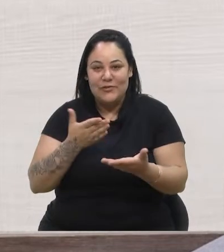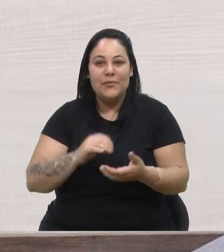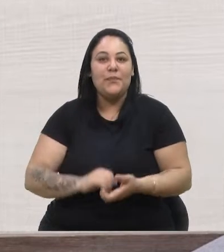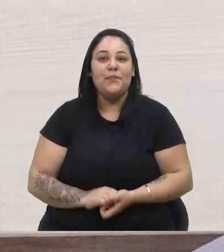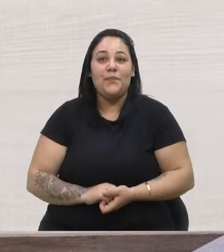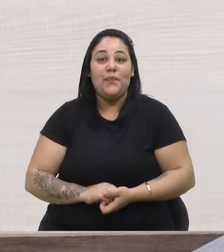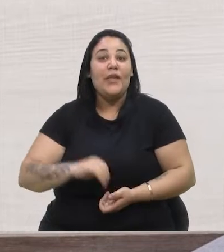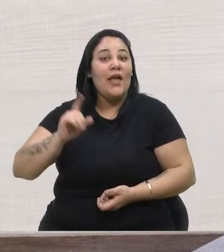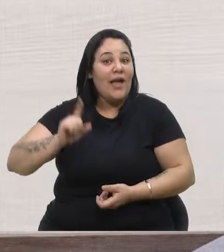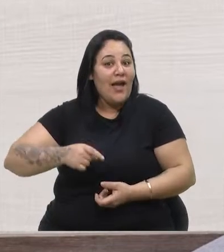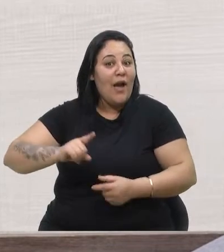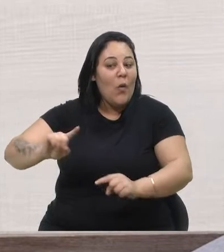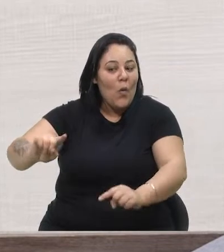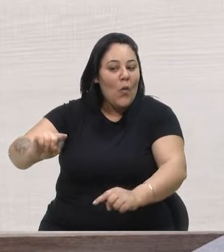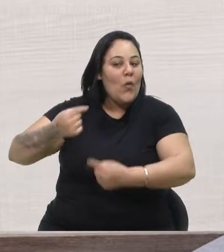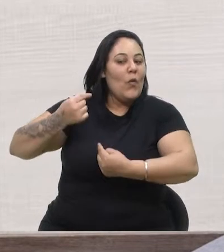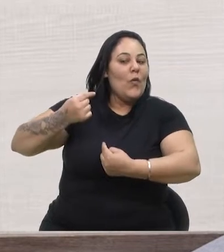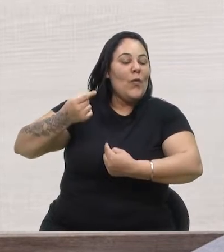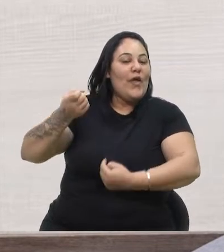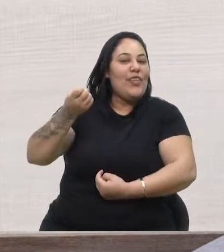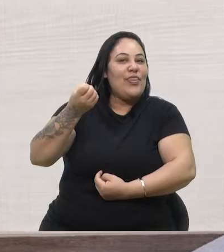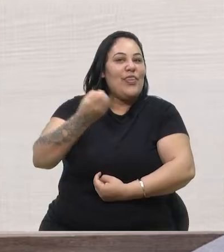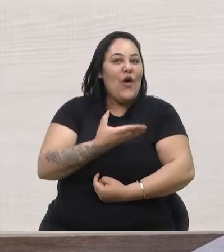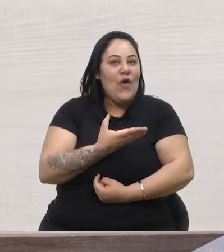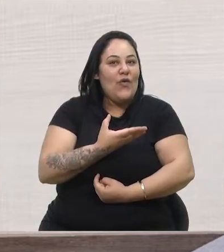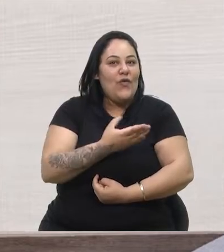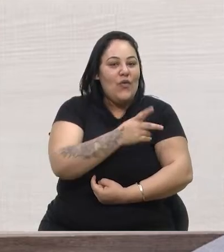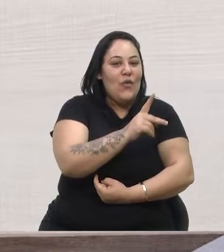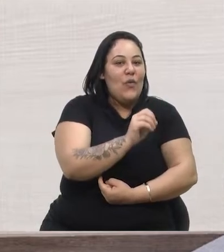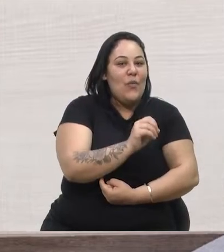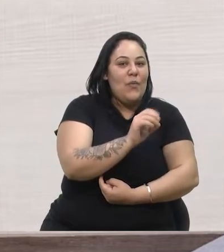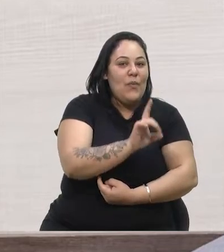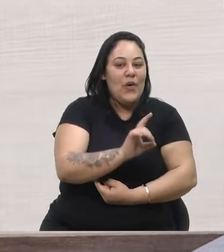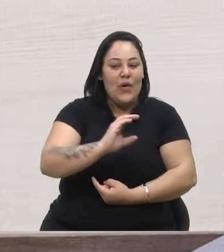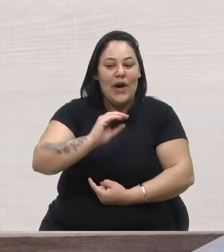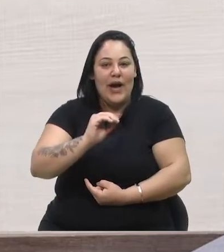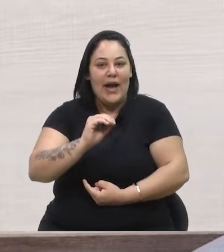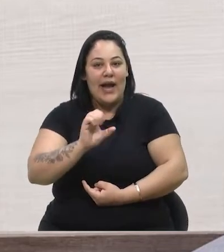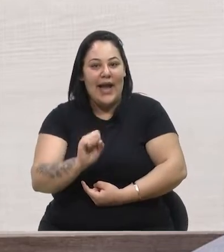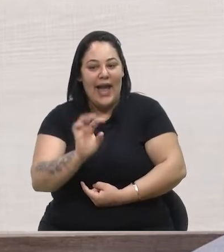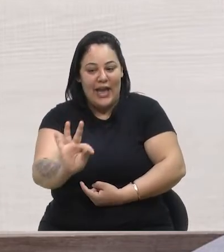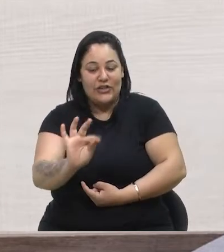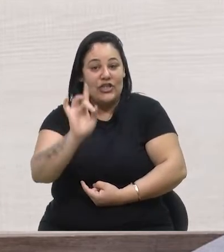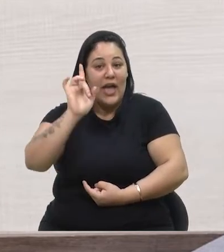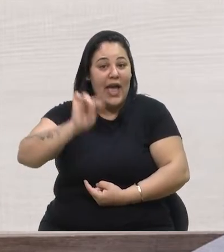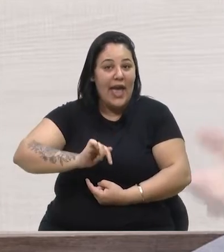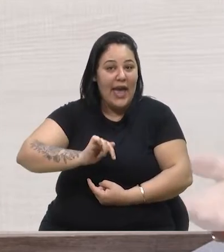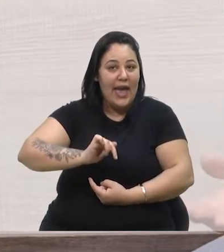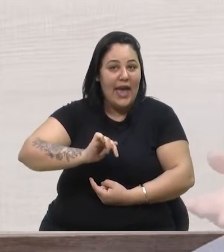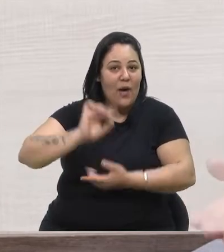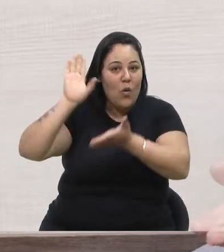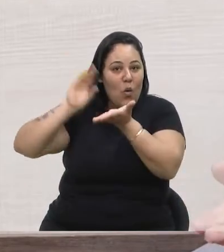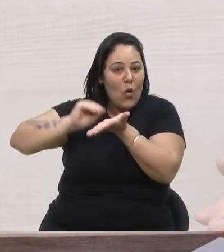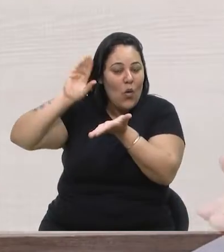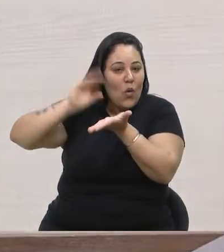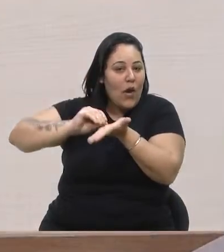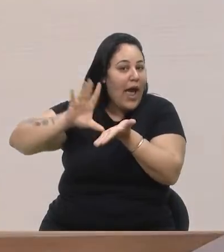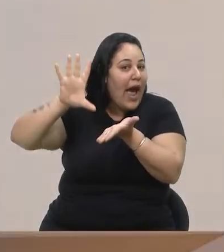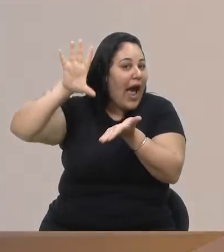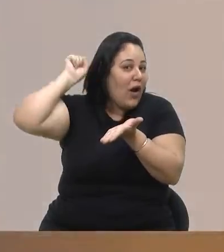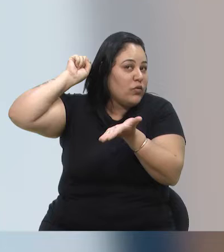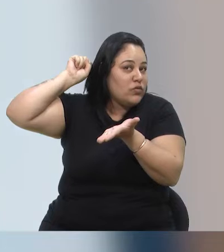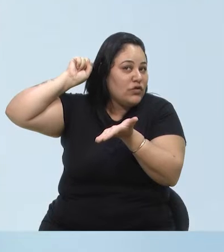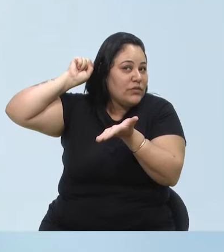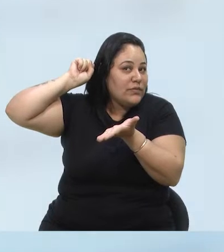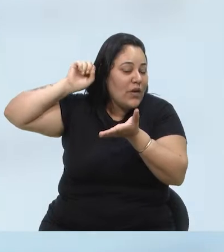Fábio. É um desafio novo, né? O podcast, no nosso caso, é uma mídia áudio e a